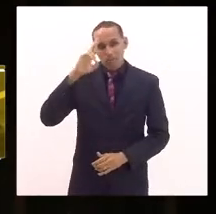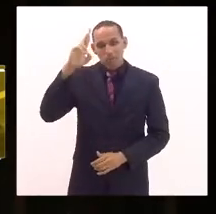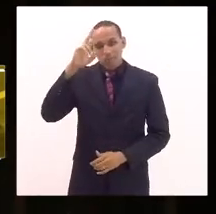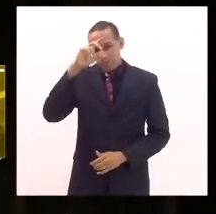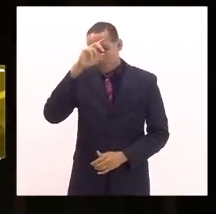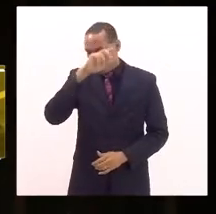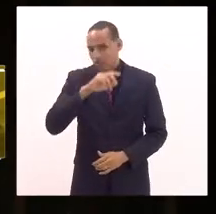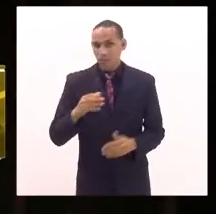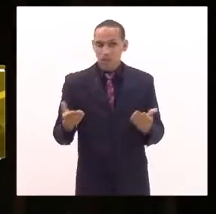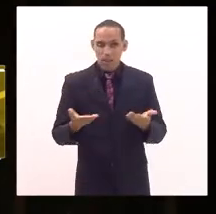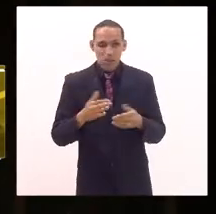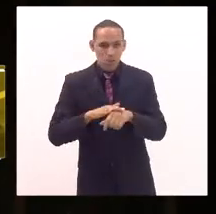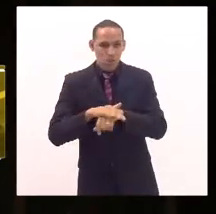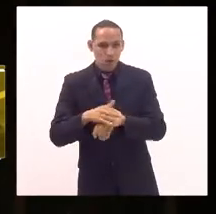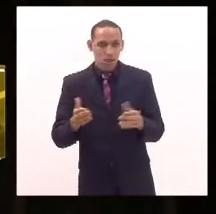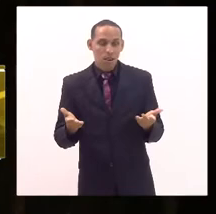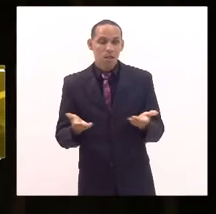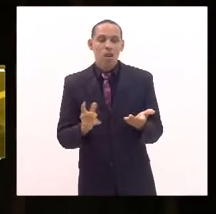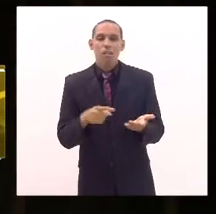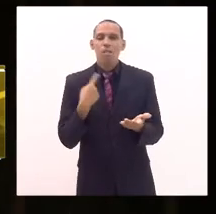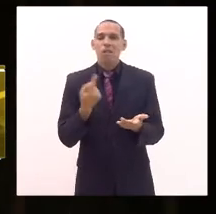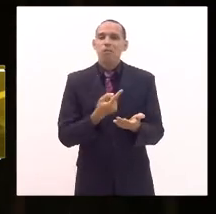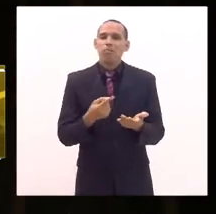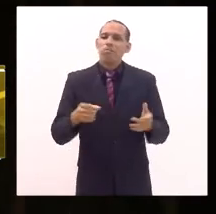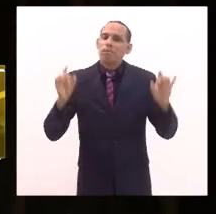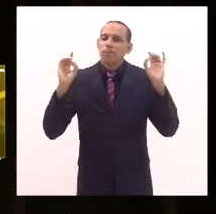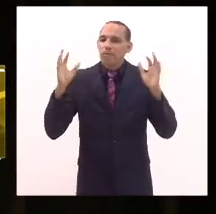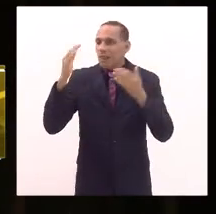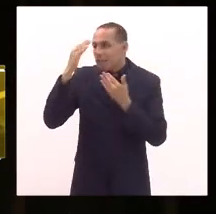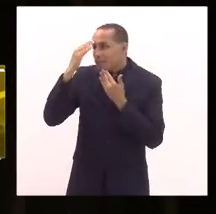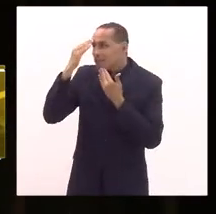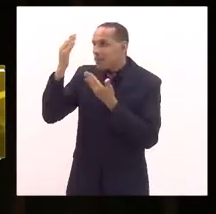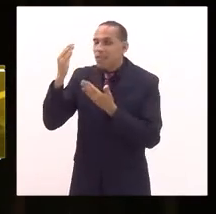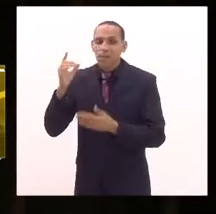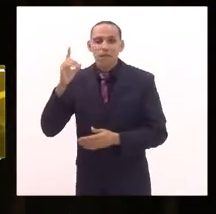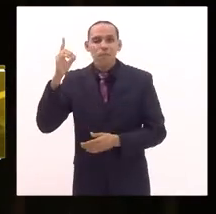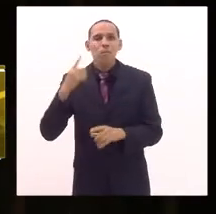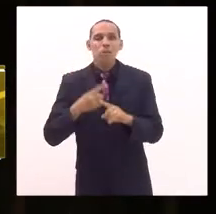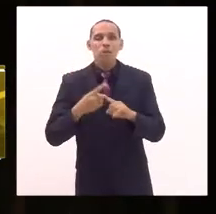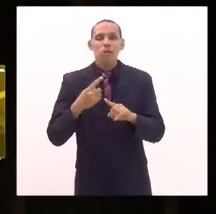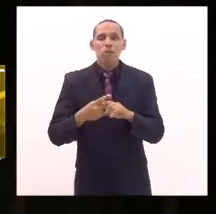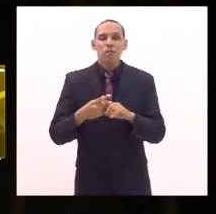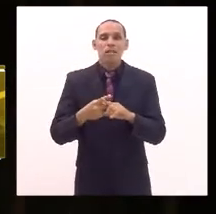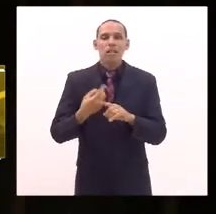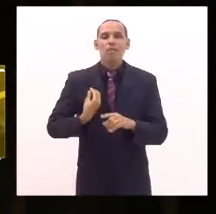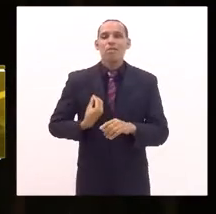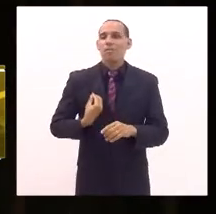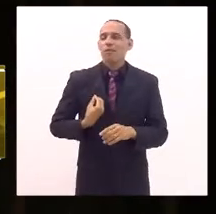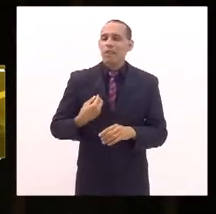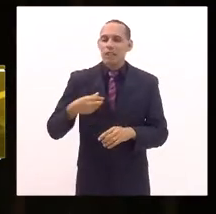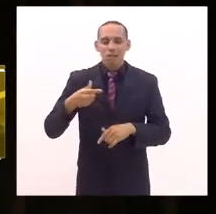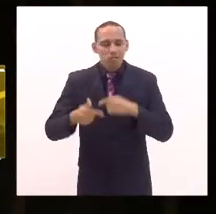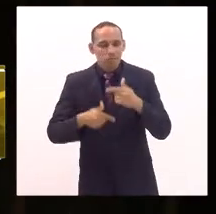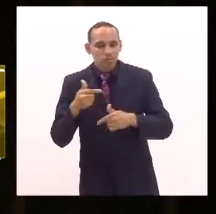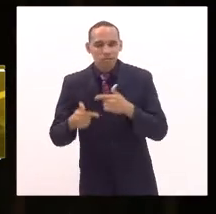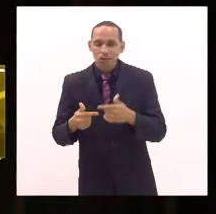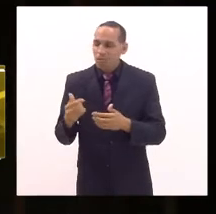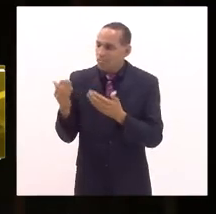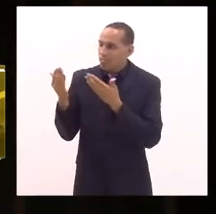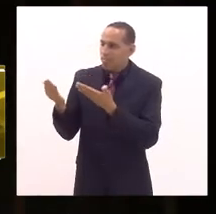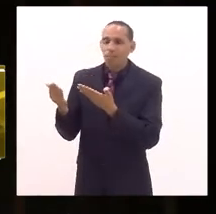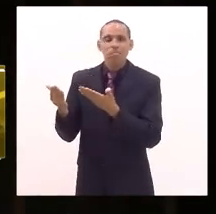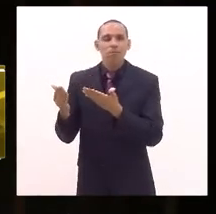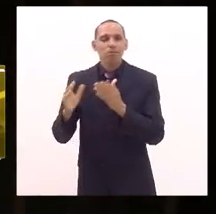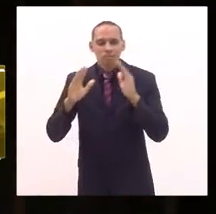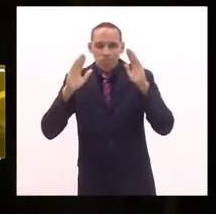de modo especial, nós agradecemos a Deus por sua vida, pelo seu trabalho e pela sua dedicação ao